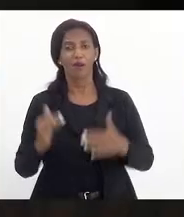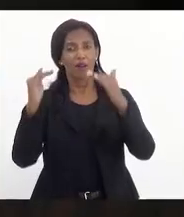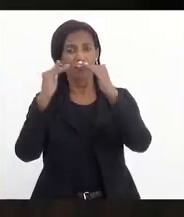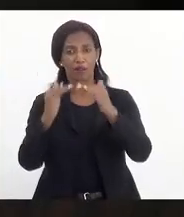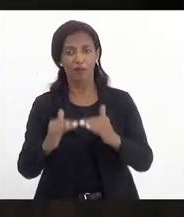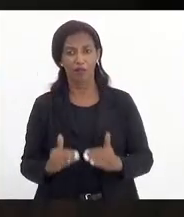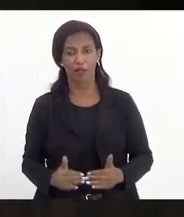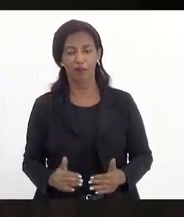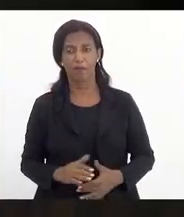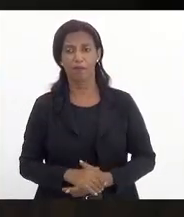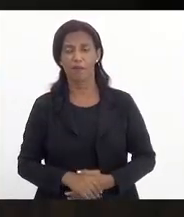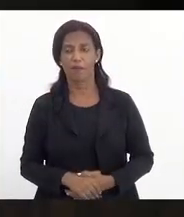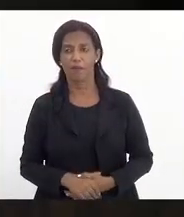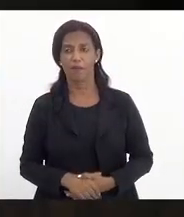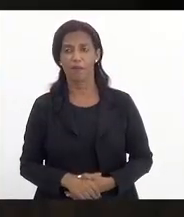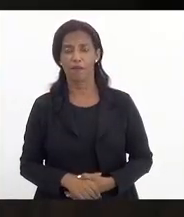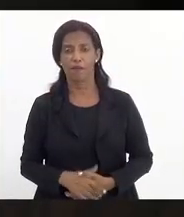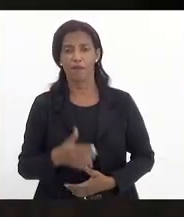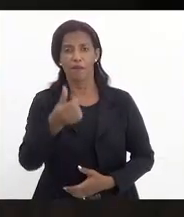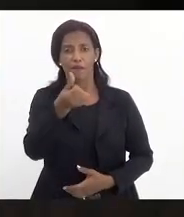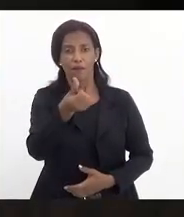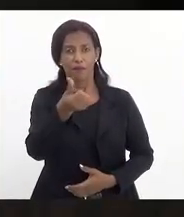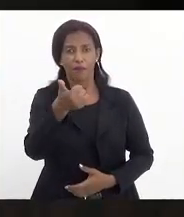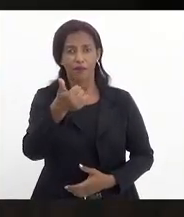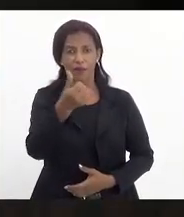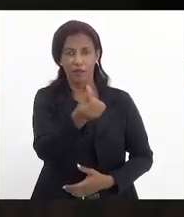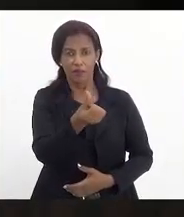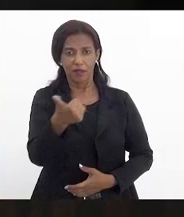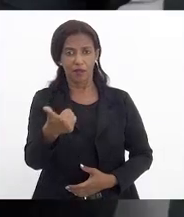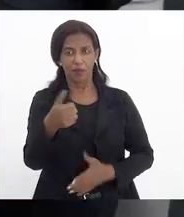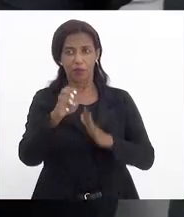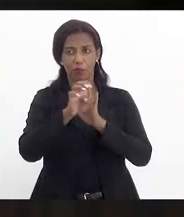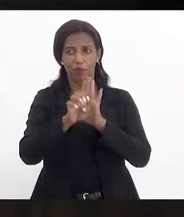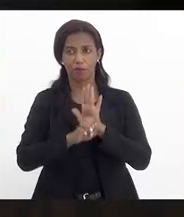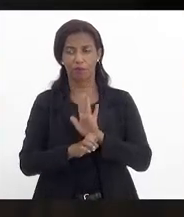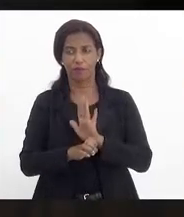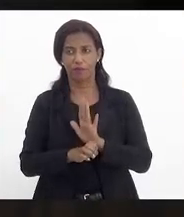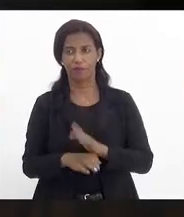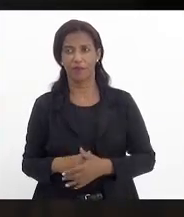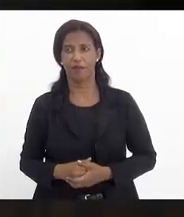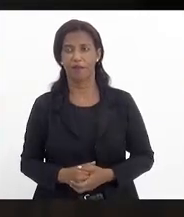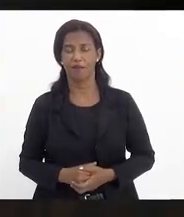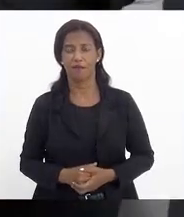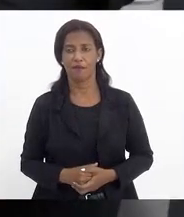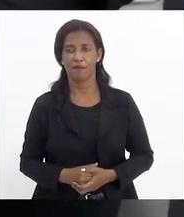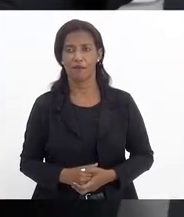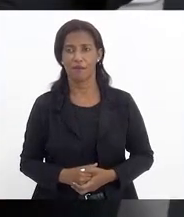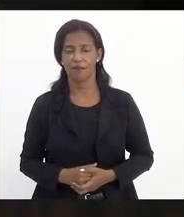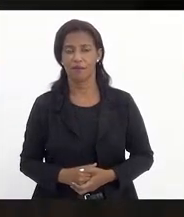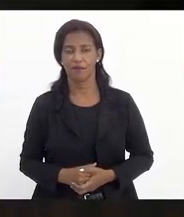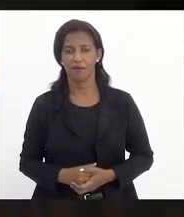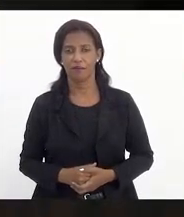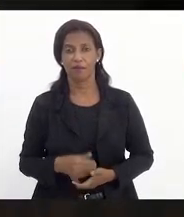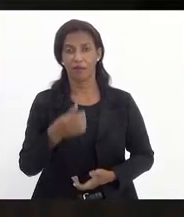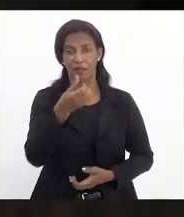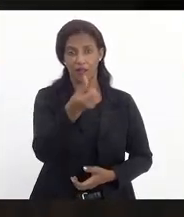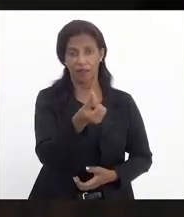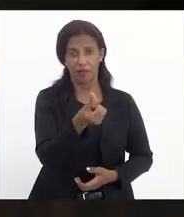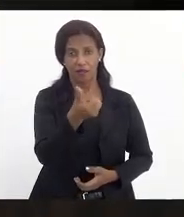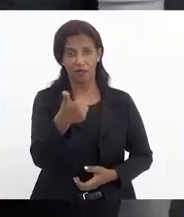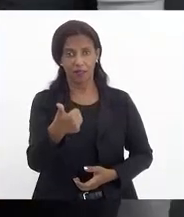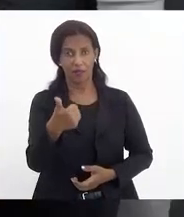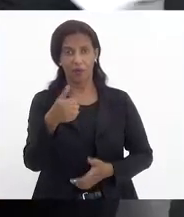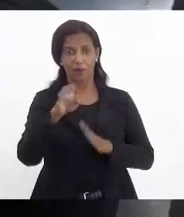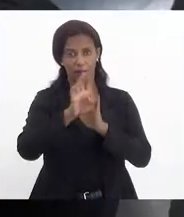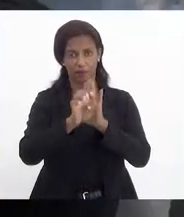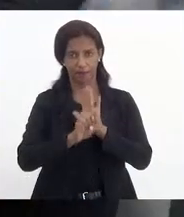ele deu. Tem 61 emendas o projeto. O quê? O projeto... Pois é, senhor presidente. O primeiro projeto da pauta tem 61 emendas. Eu